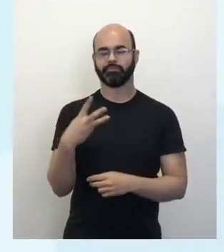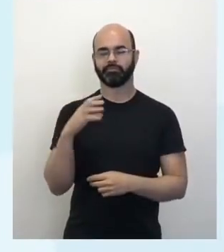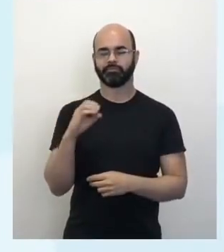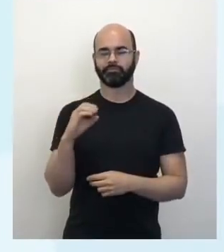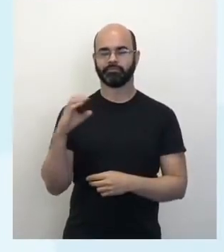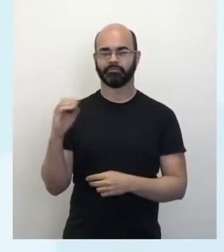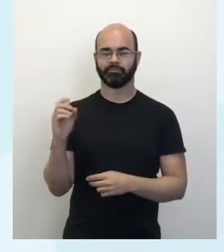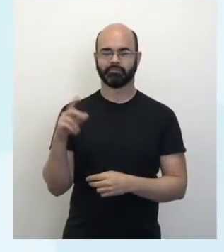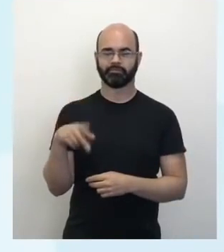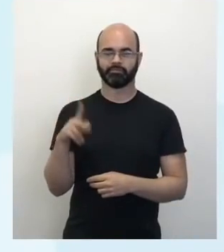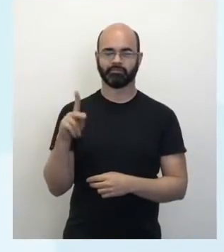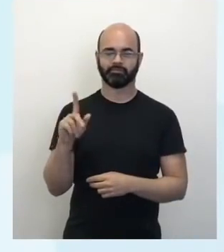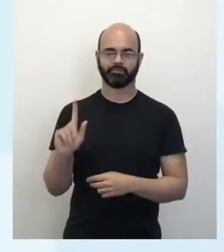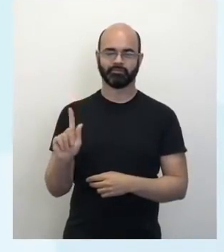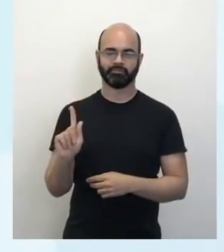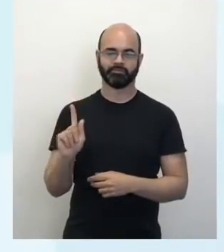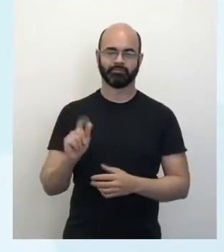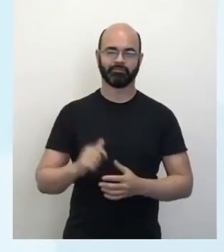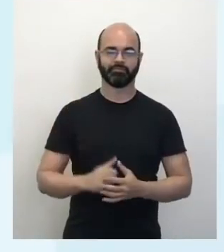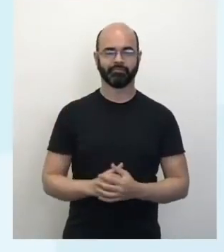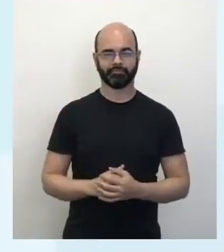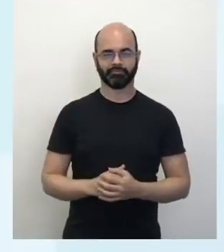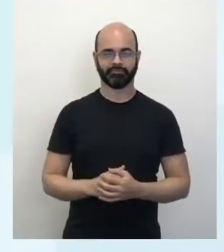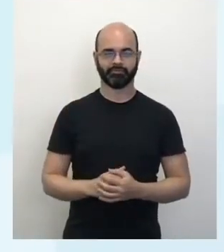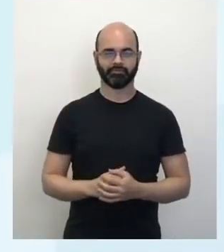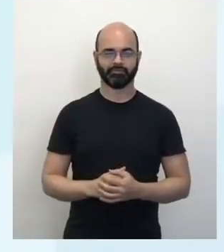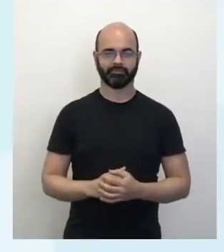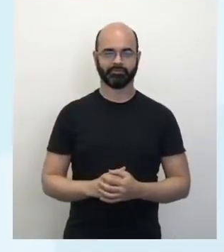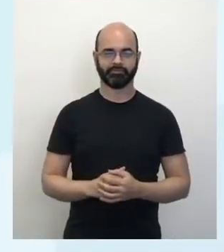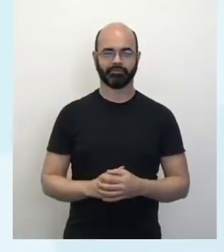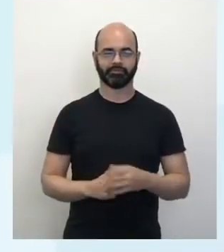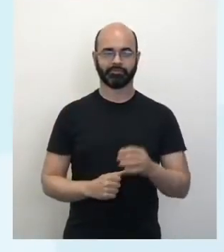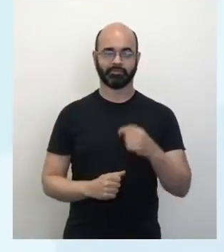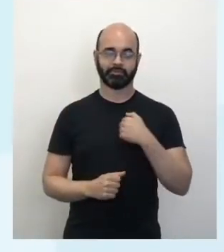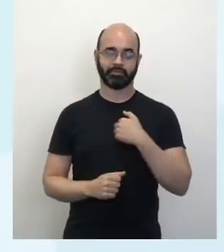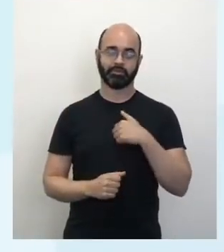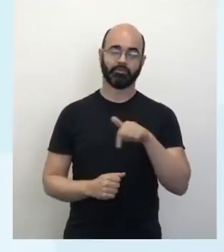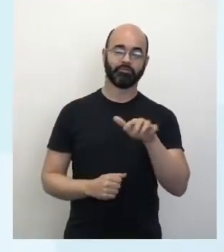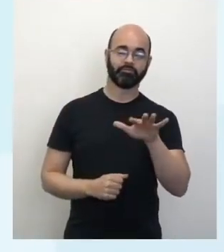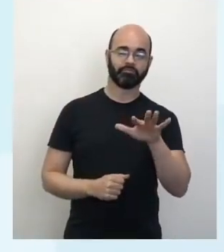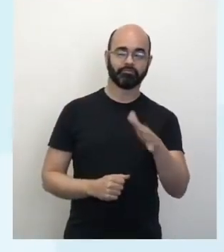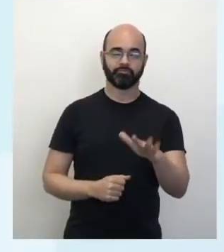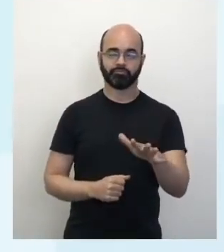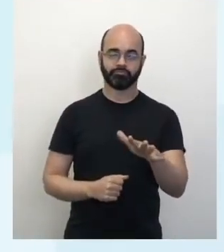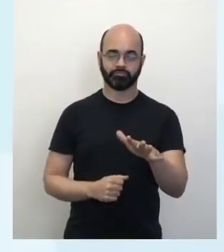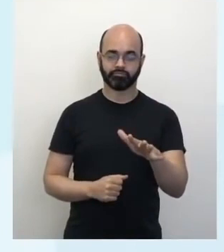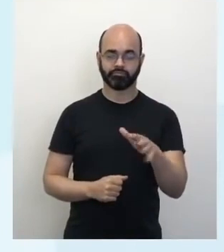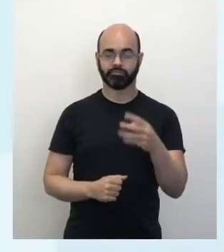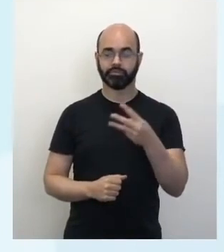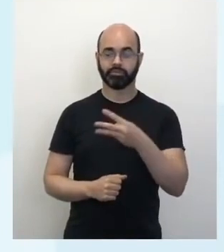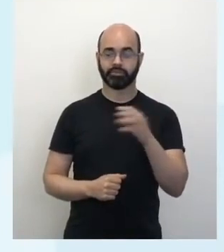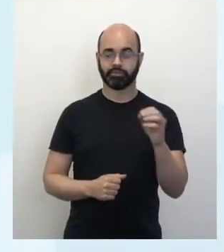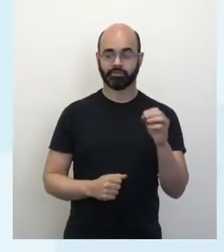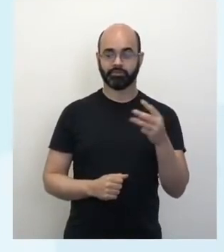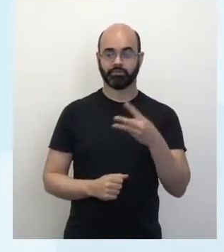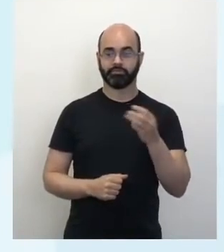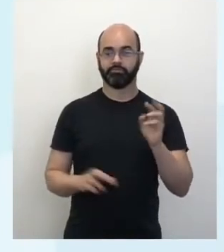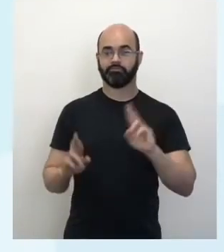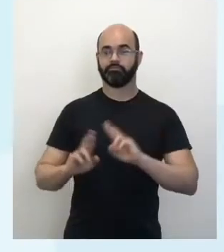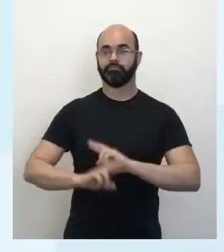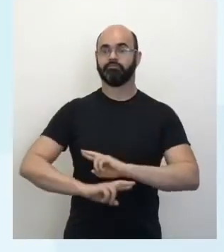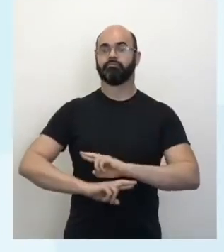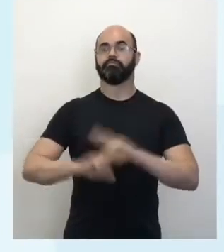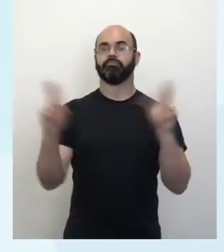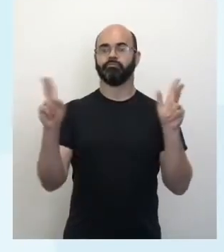ali 300 quilogramas. Então eu estou fazendo essa aproximação. O 300 não foge tanto, né,